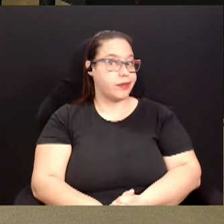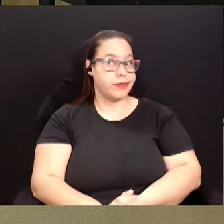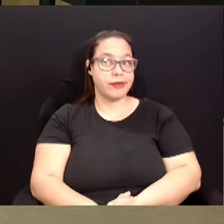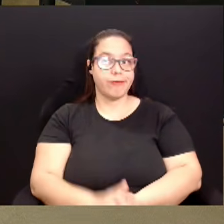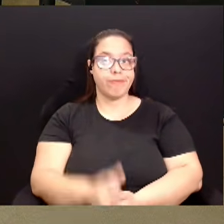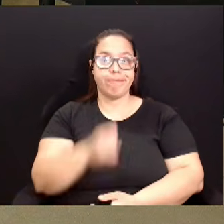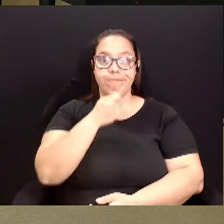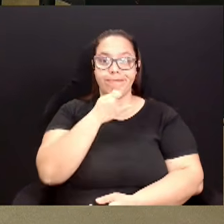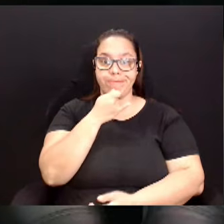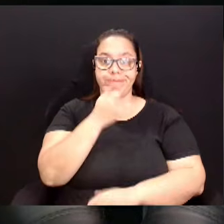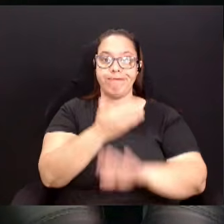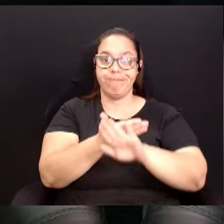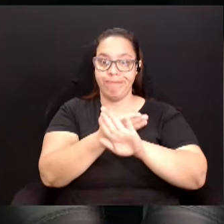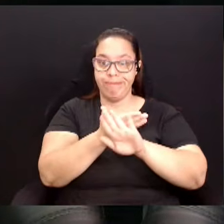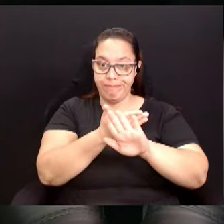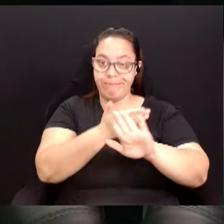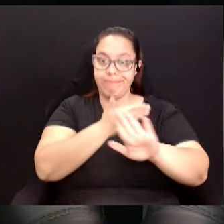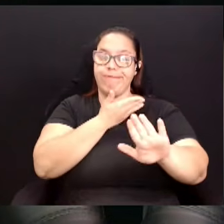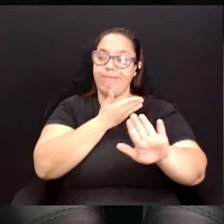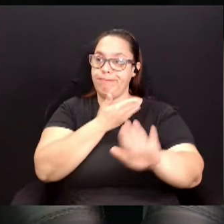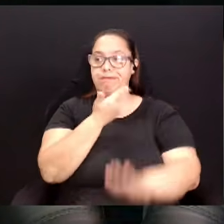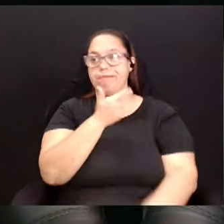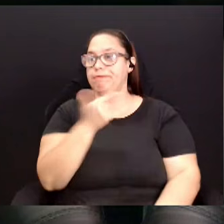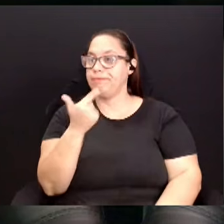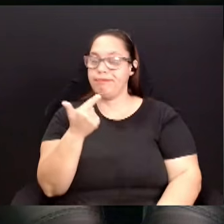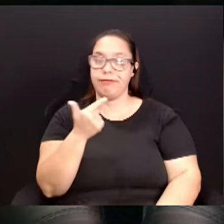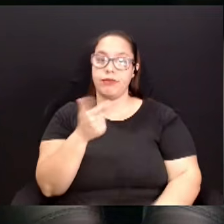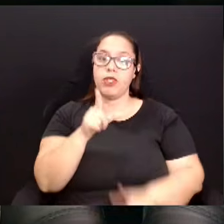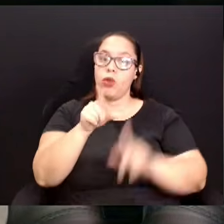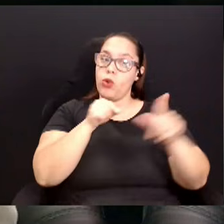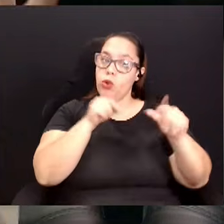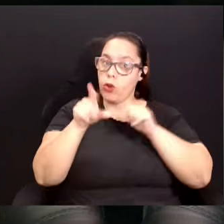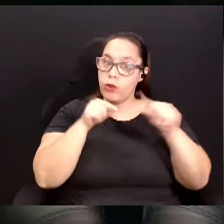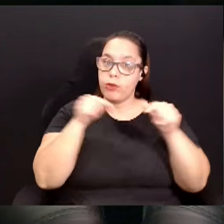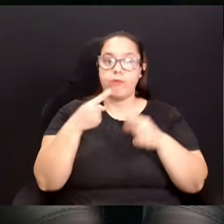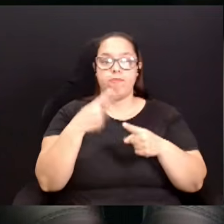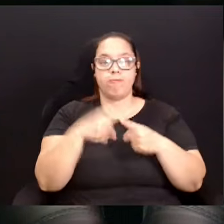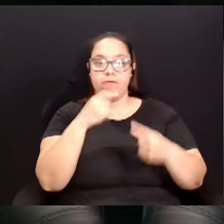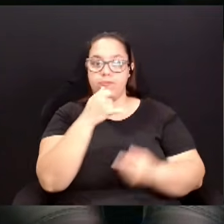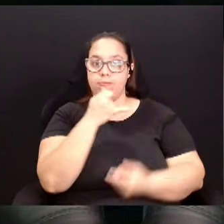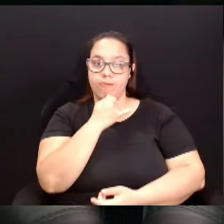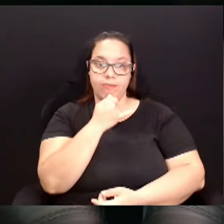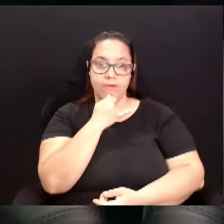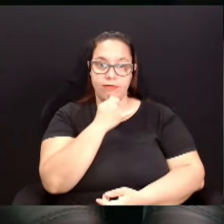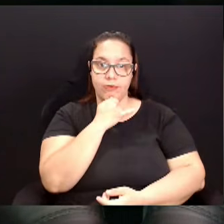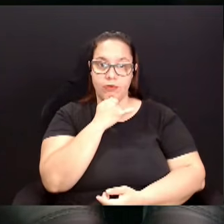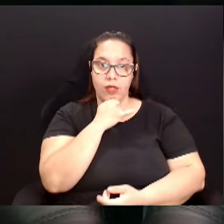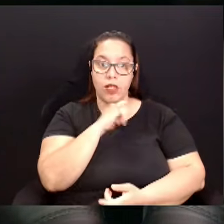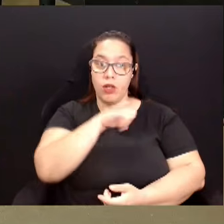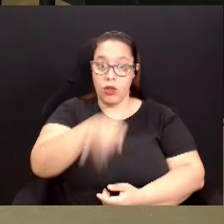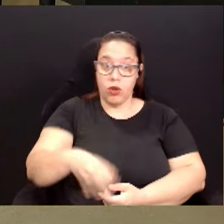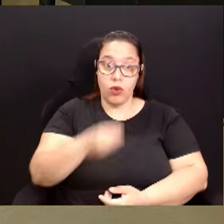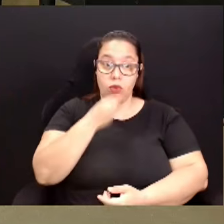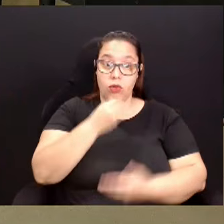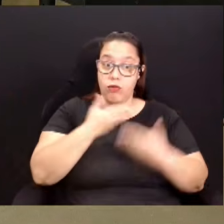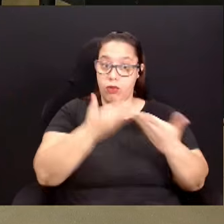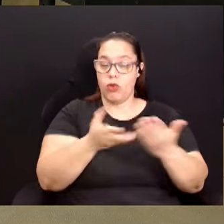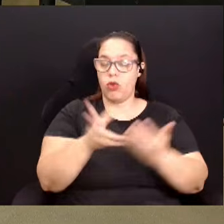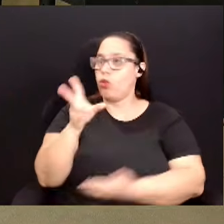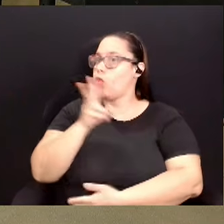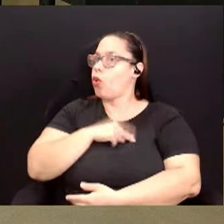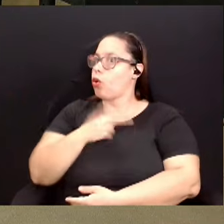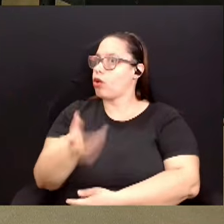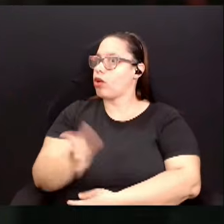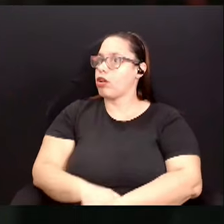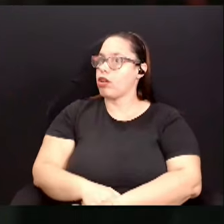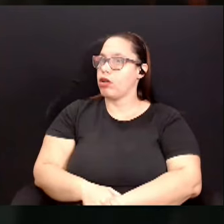afastamento, é muito triste não ter essas ferramentas. Por que é triste? Porque não foram oportunizadas. Uau, muito bom. E